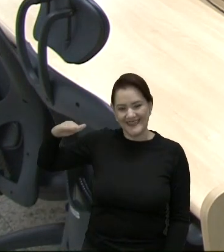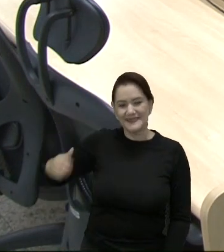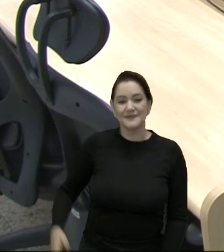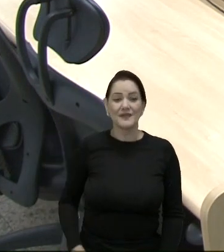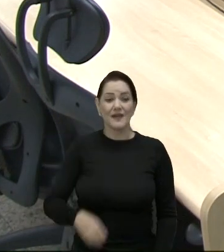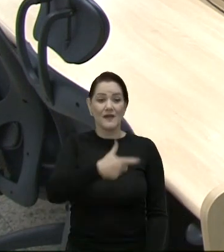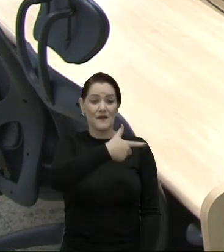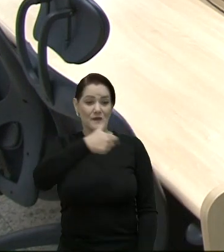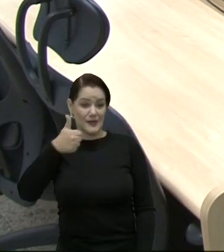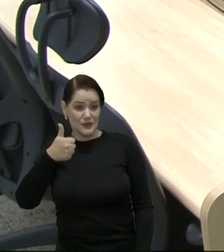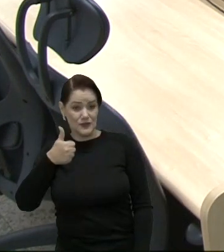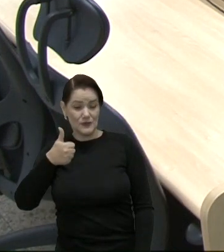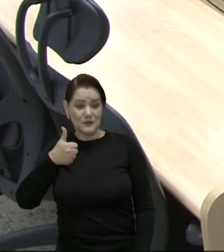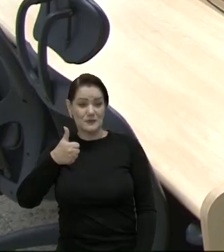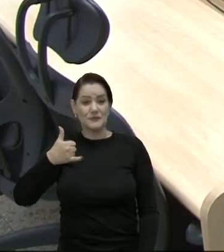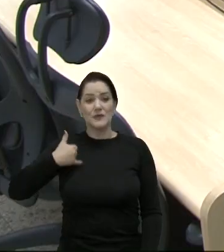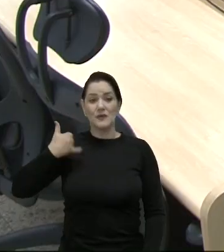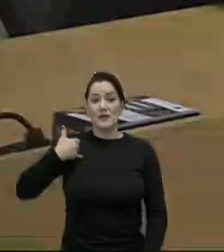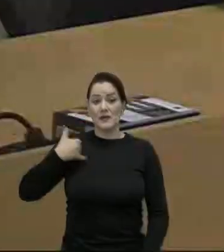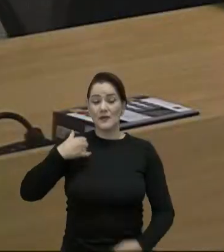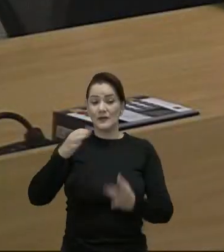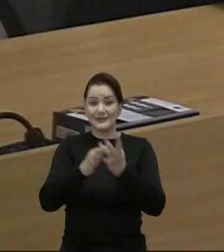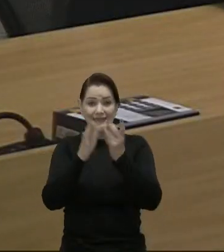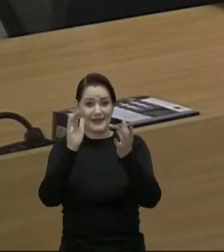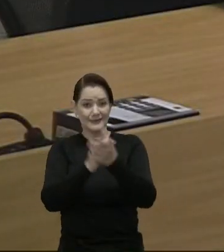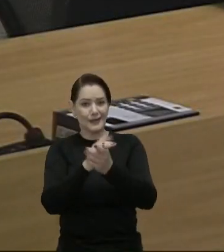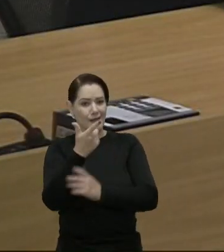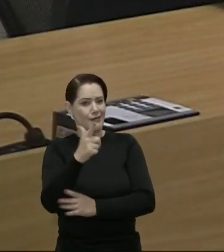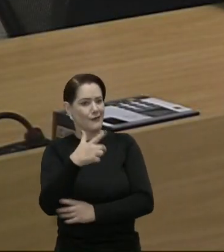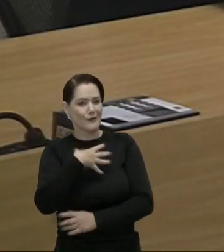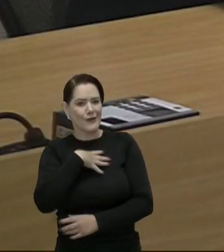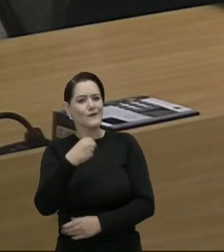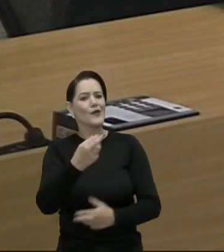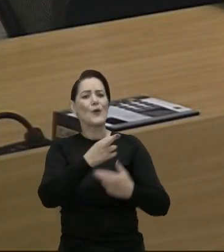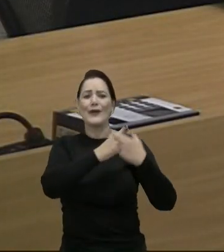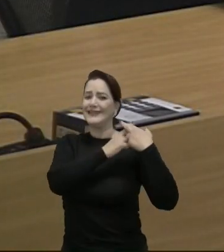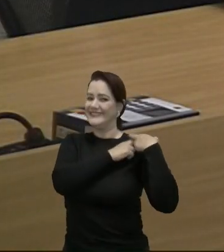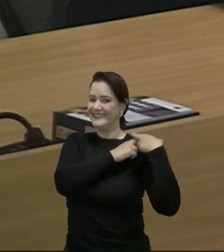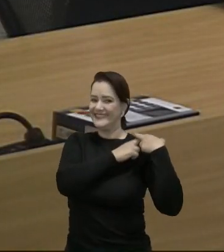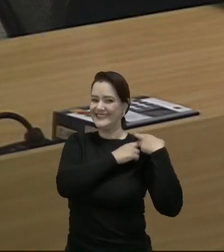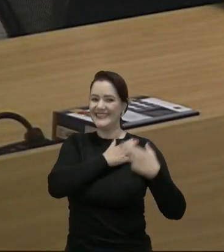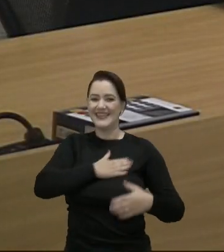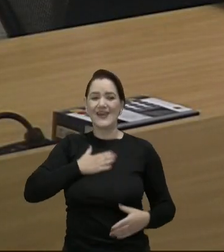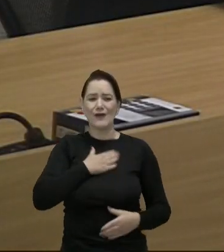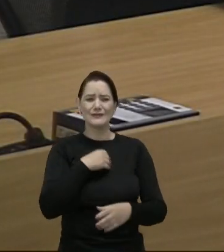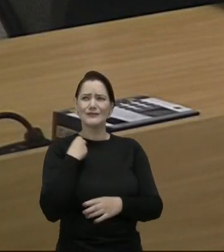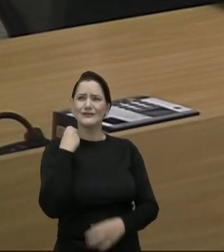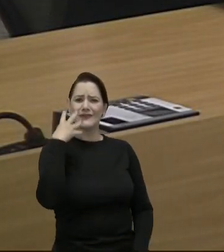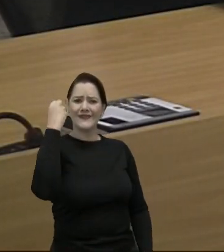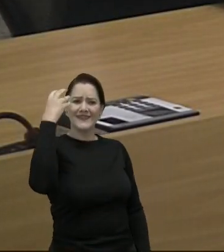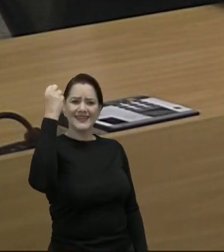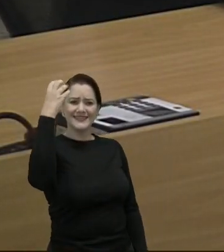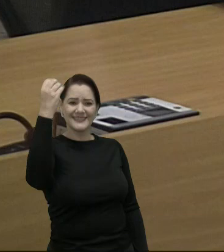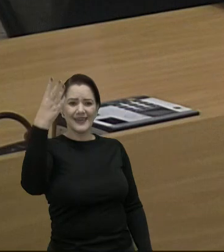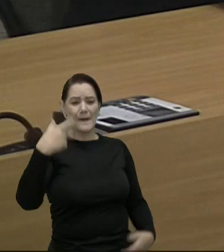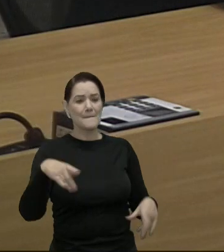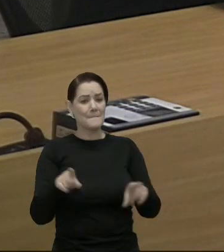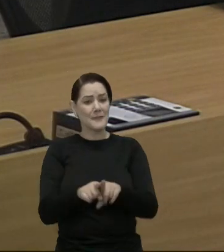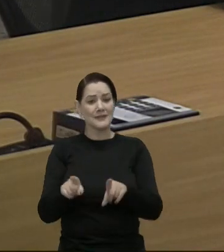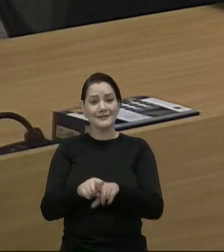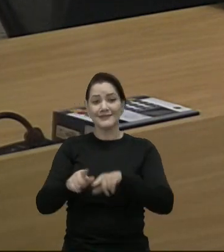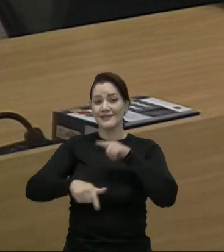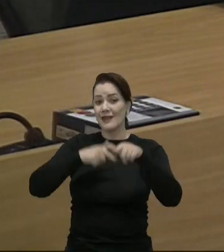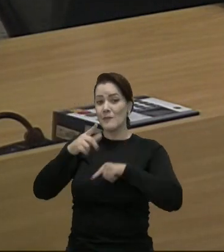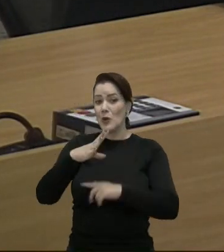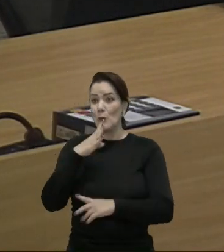21 anos, casado, sem filho, rapaz responsável. Gosta de viajar, mesmo que a trabalho, e